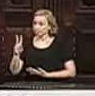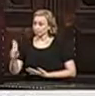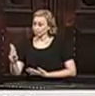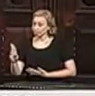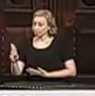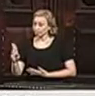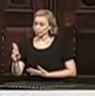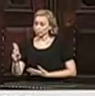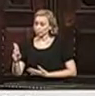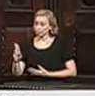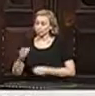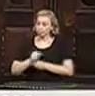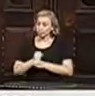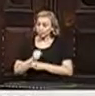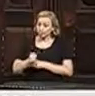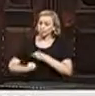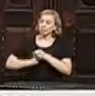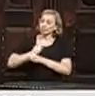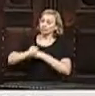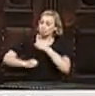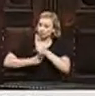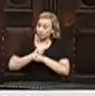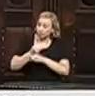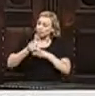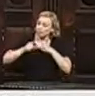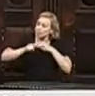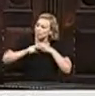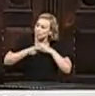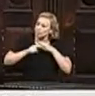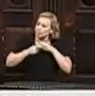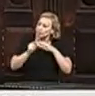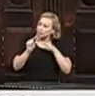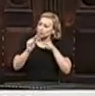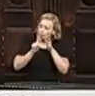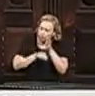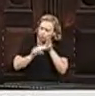ano a ano, no mínimo pelo IPCA-E.